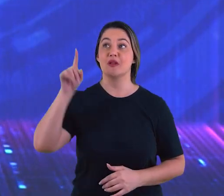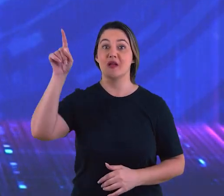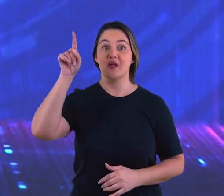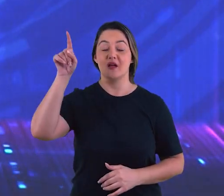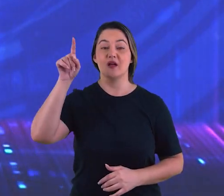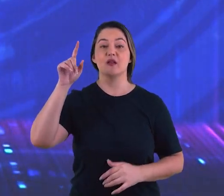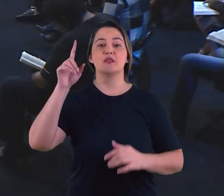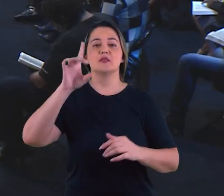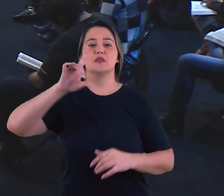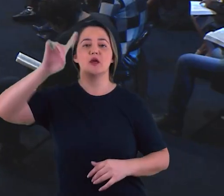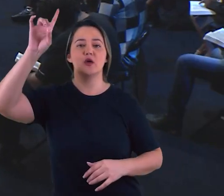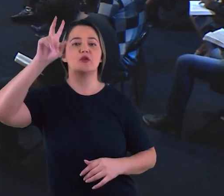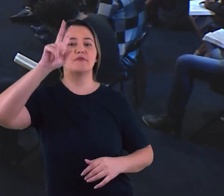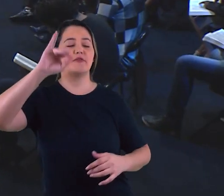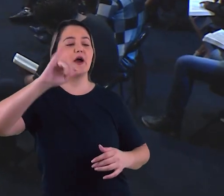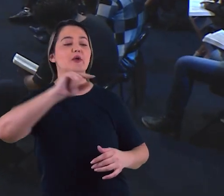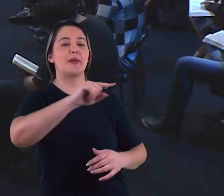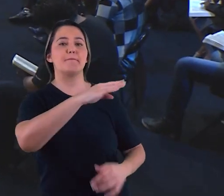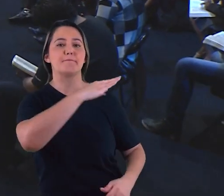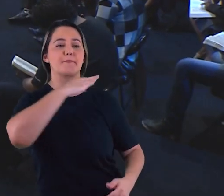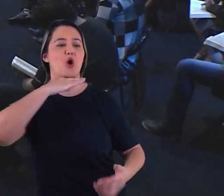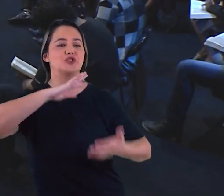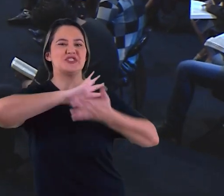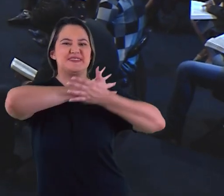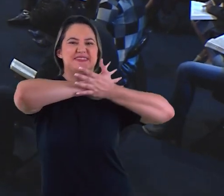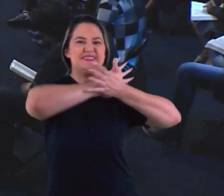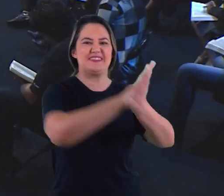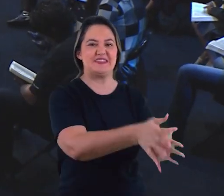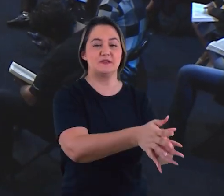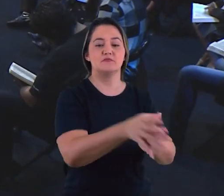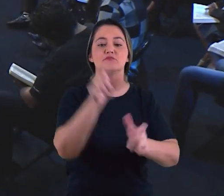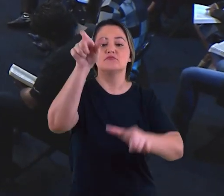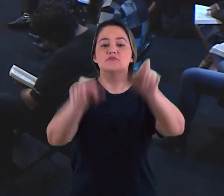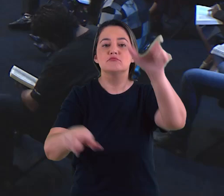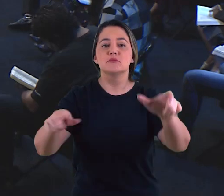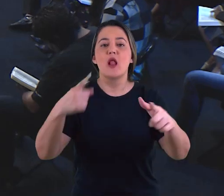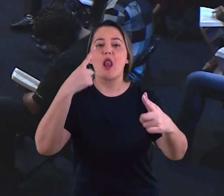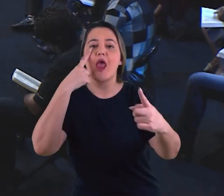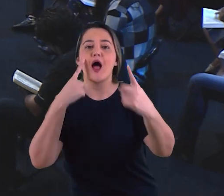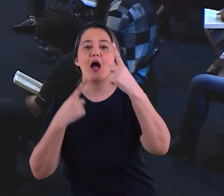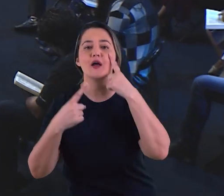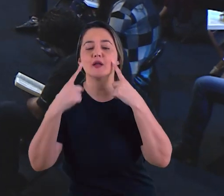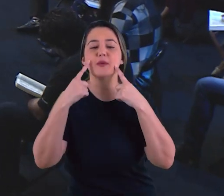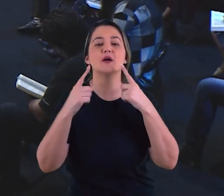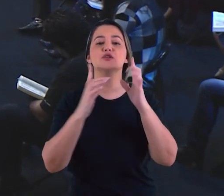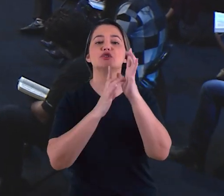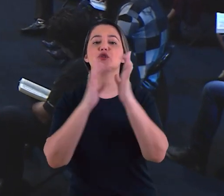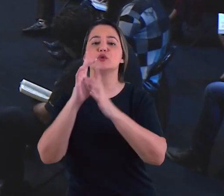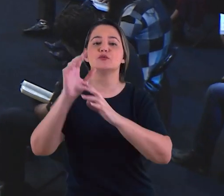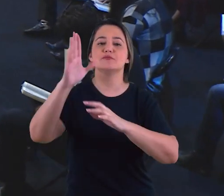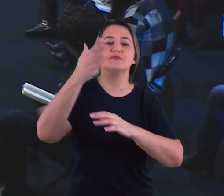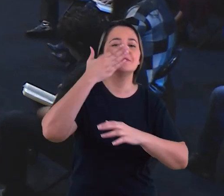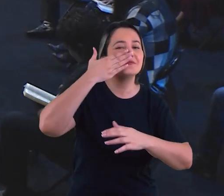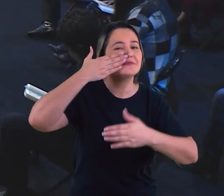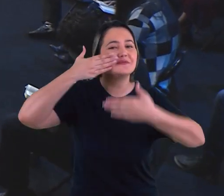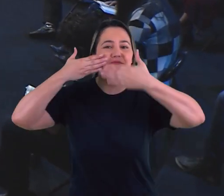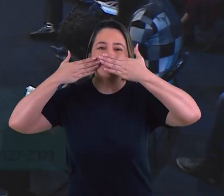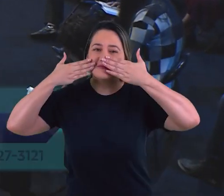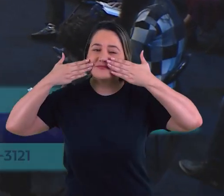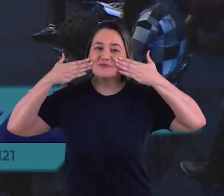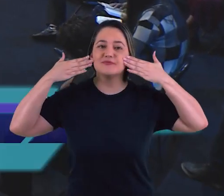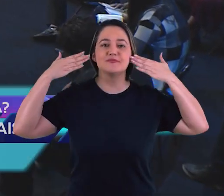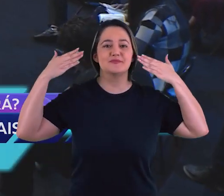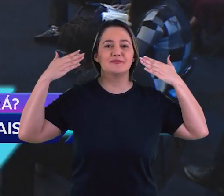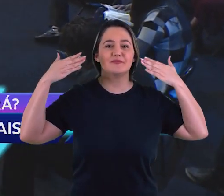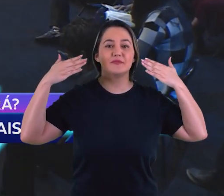morte para sempre, e assim enxugará o Senhor Deus as lágrimas de todos os rostos, e